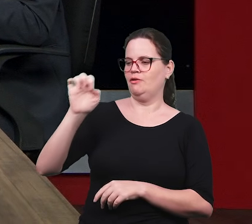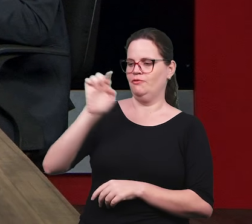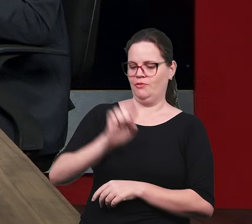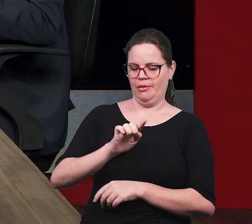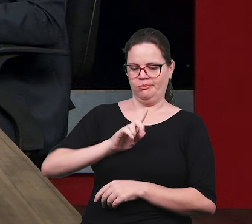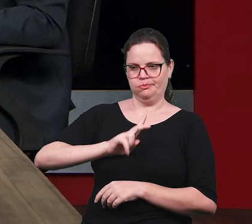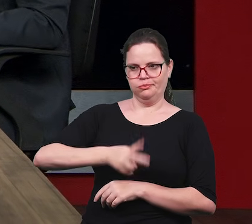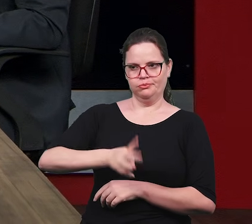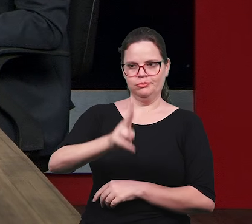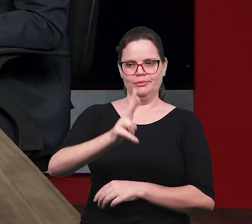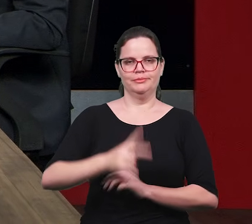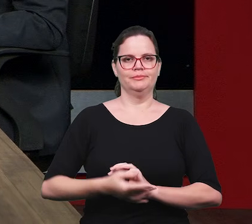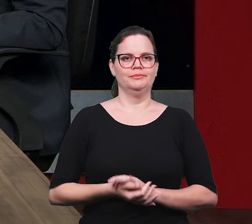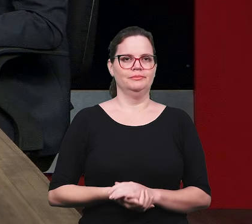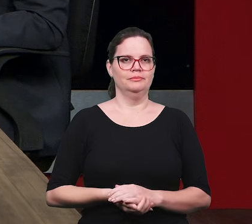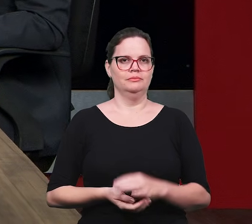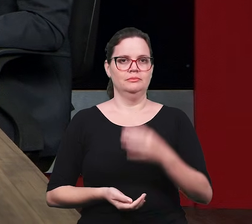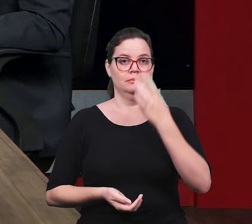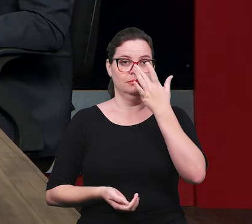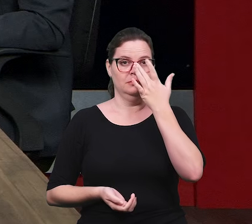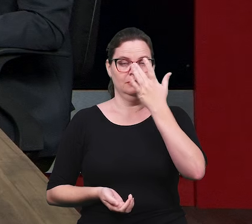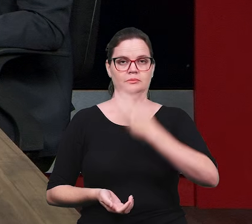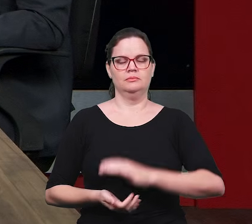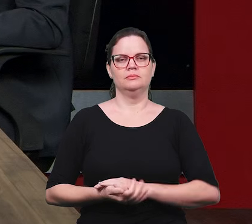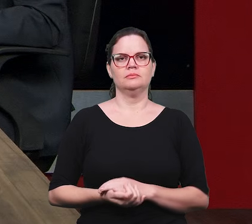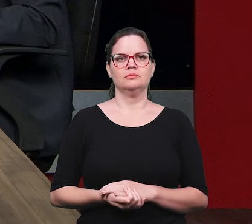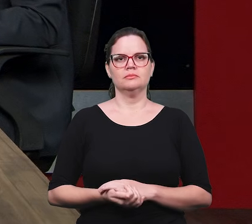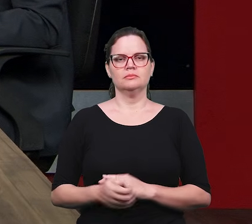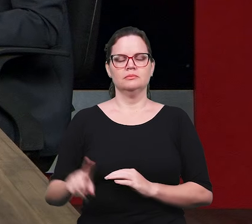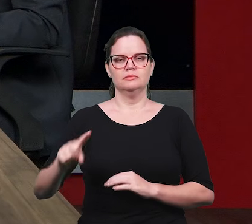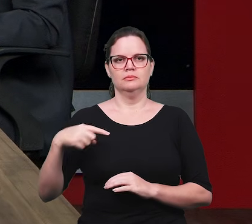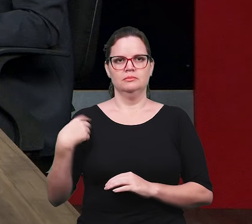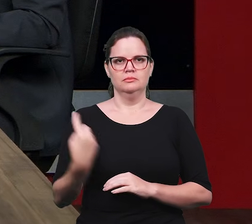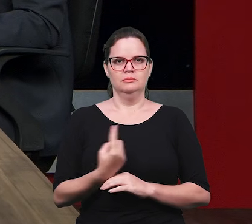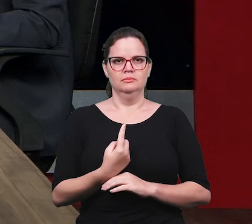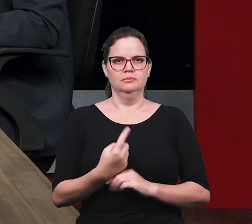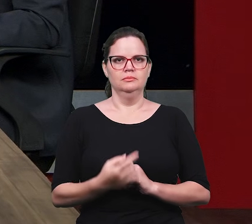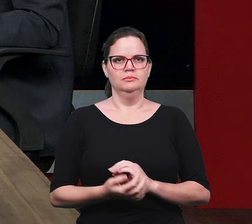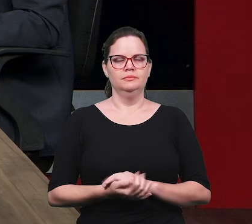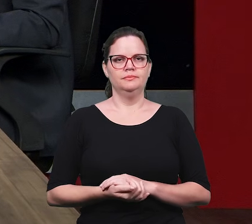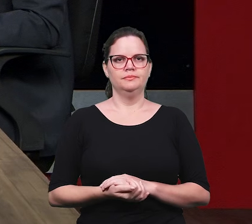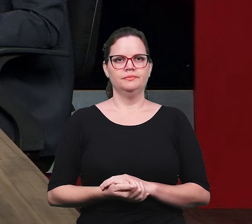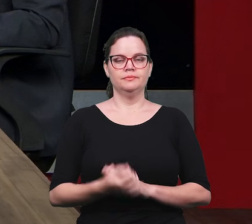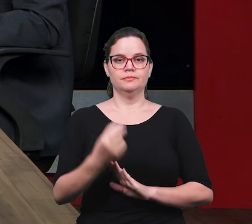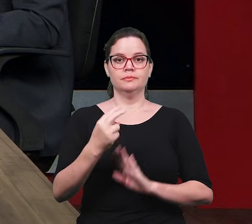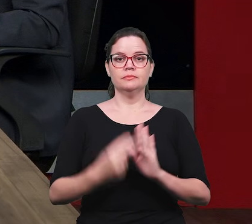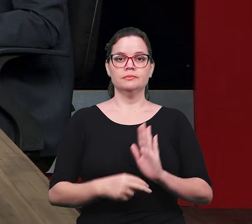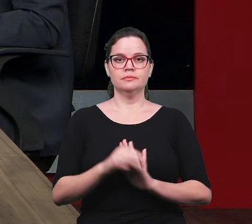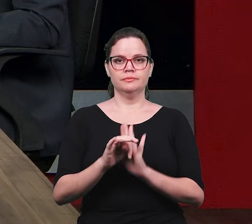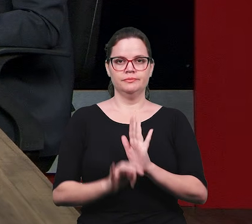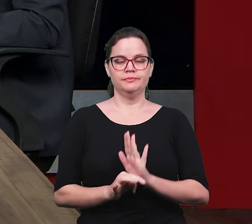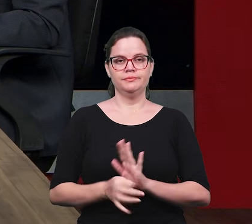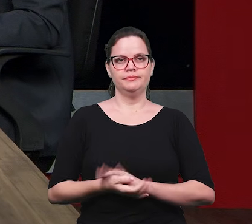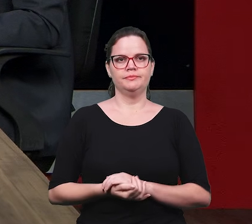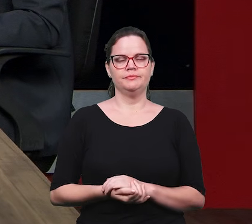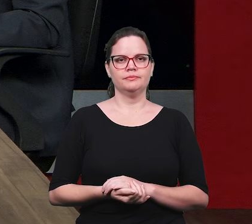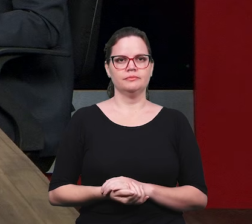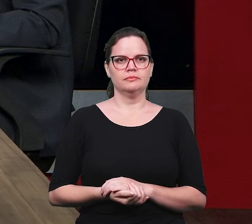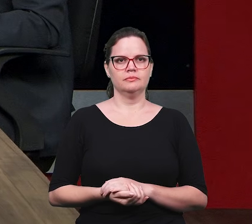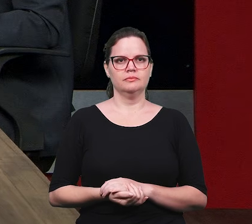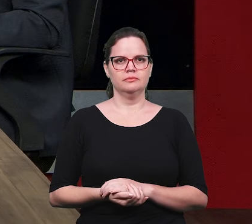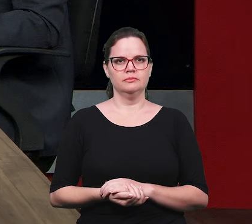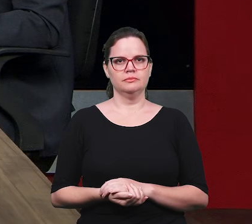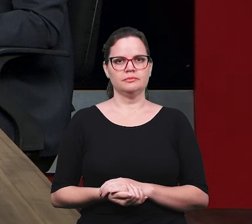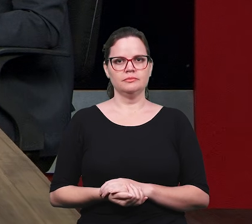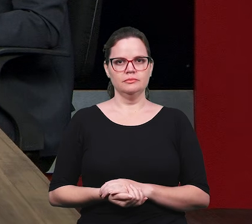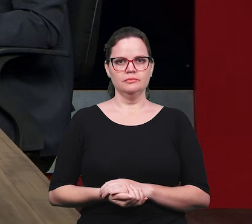permanece. O texto que nós destacamos é o texto